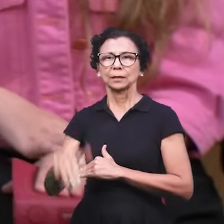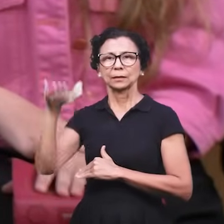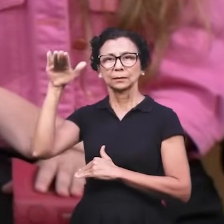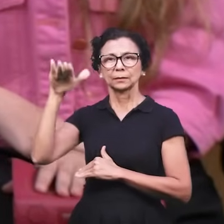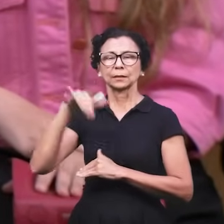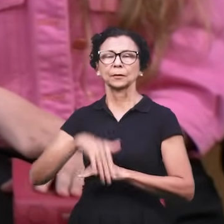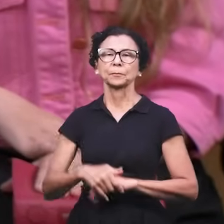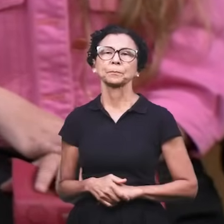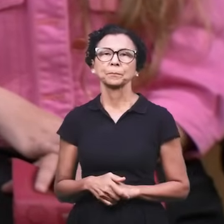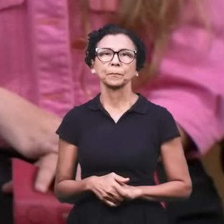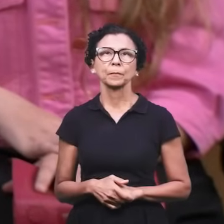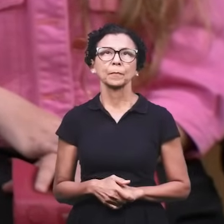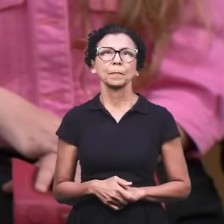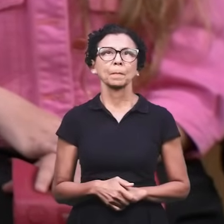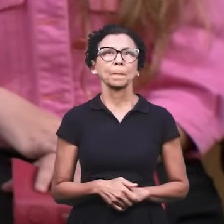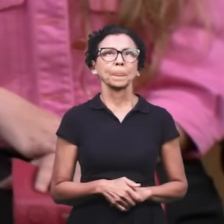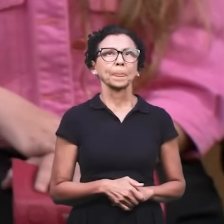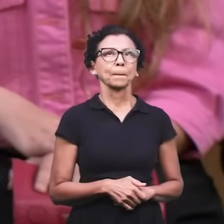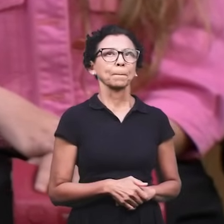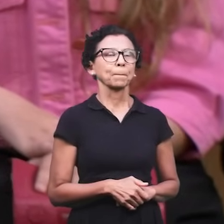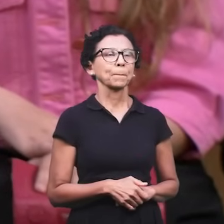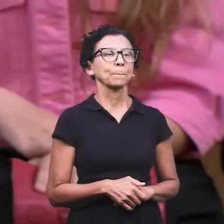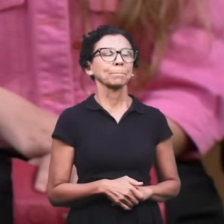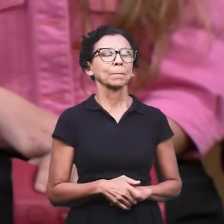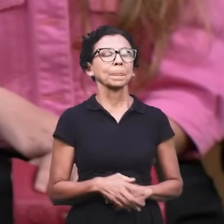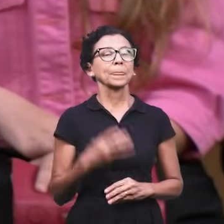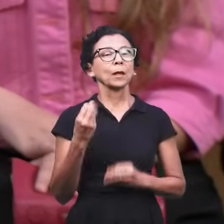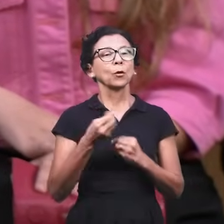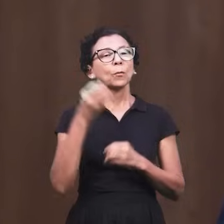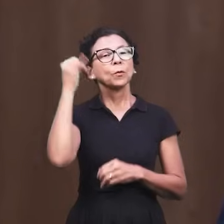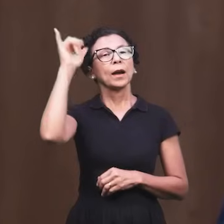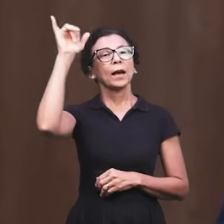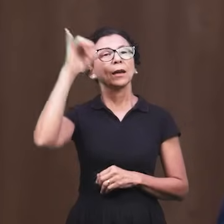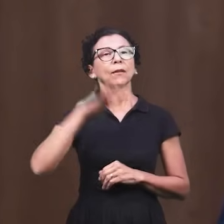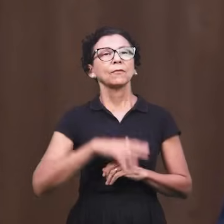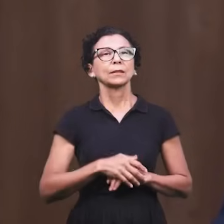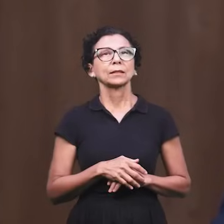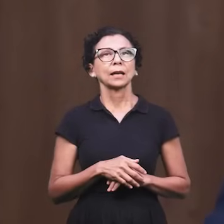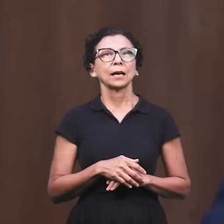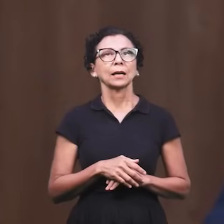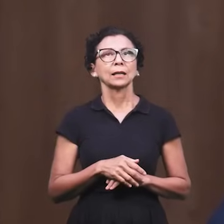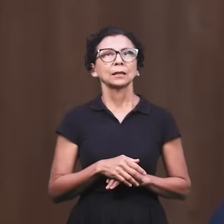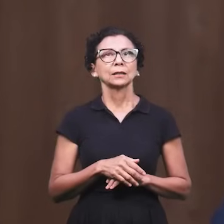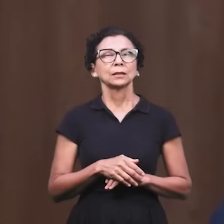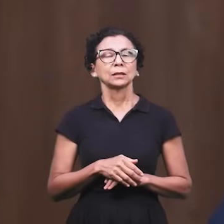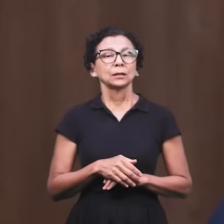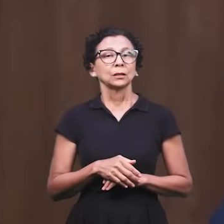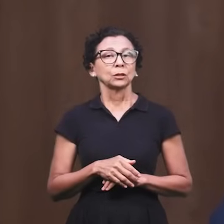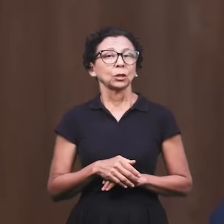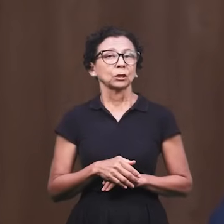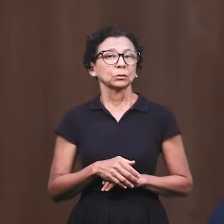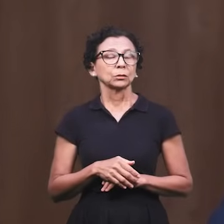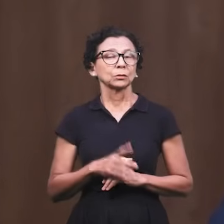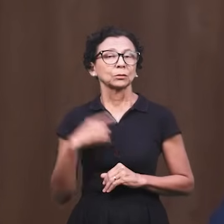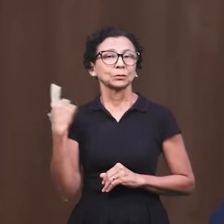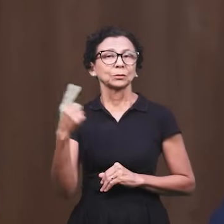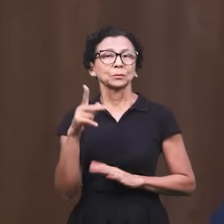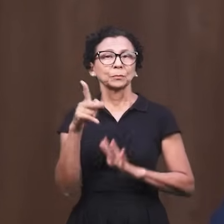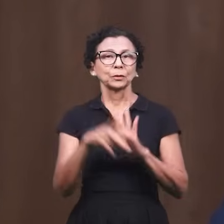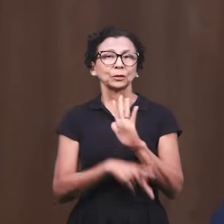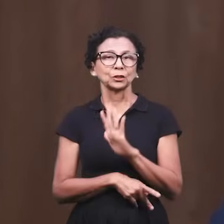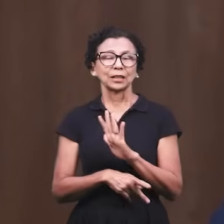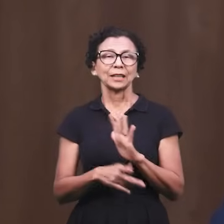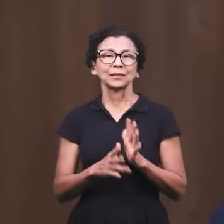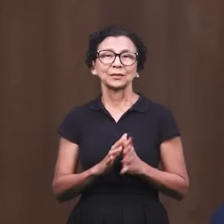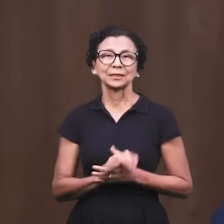não atrapalhe os planos do Senhor na nossa vida? Isabela, você está abordando mais um aspecto sentimental.